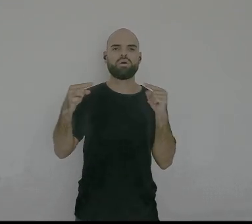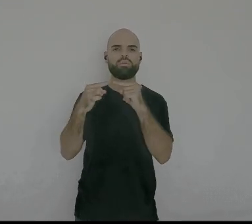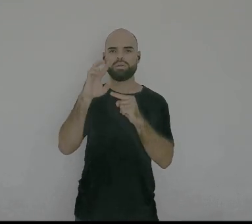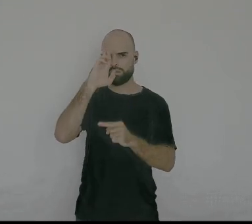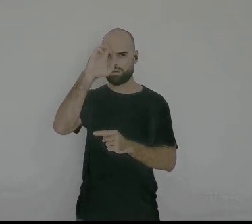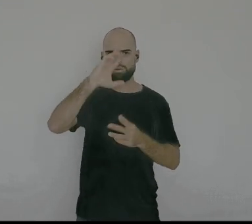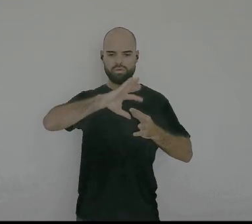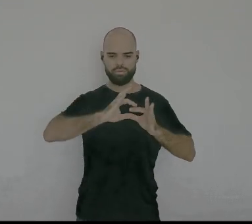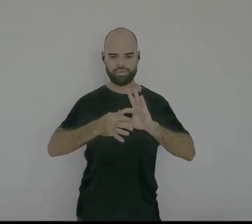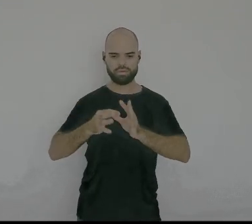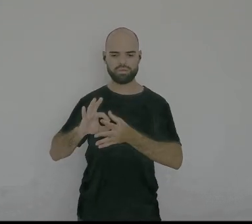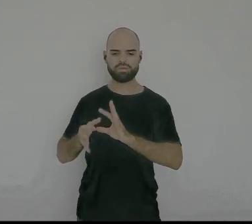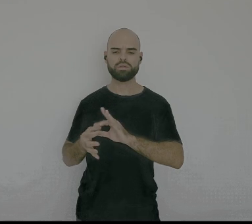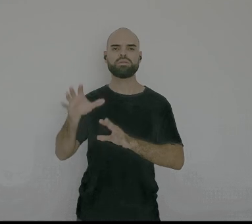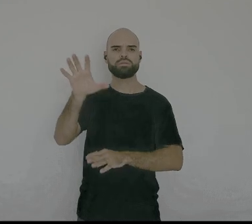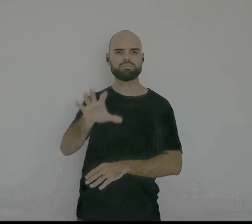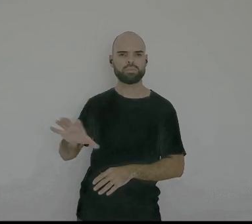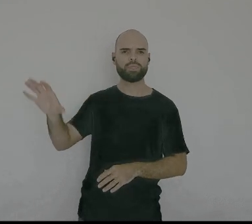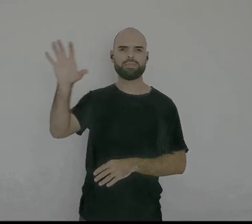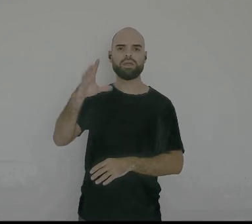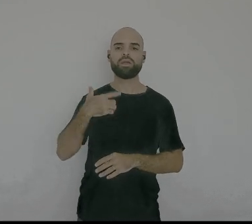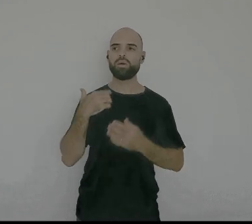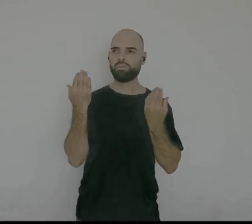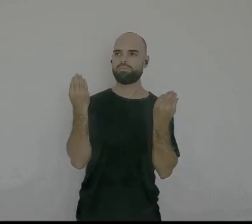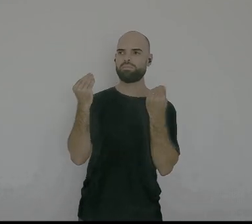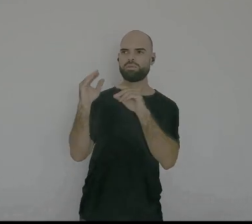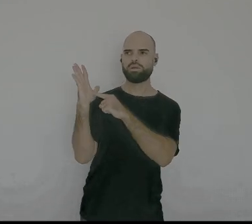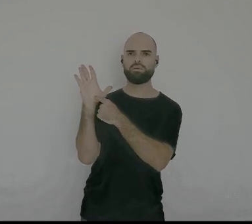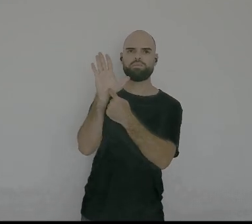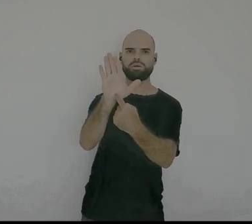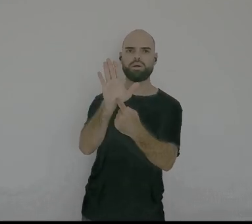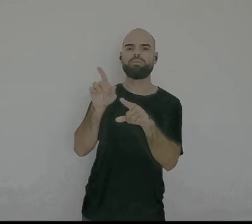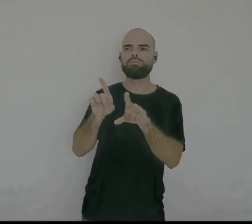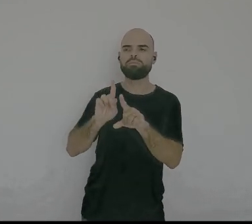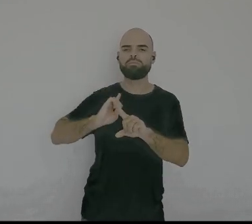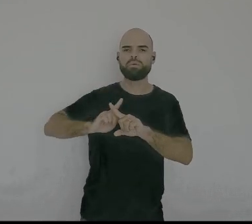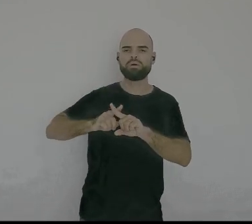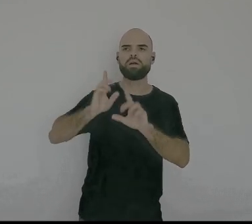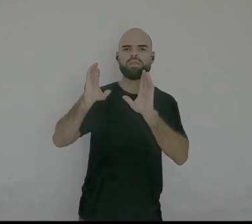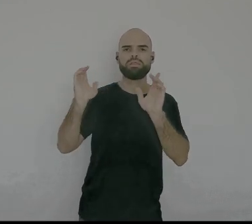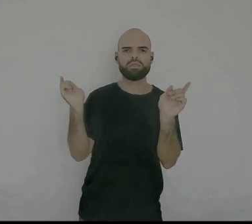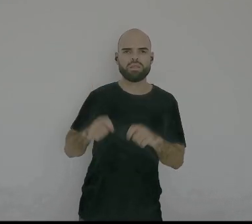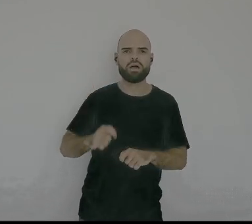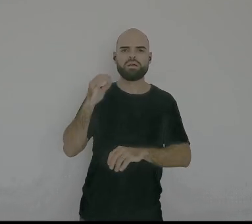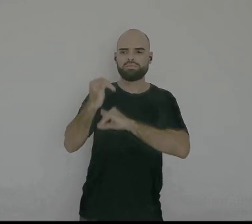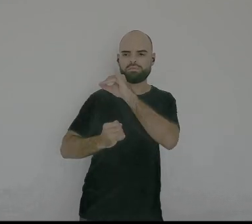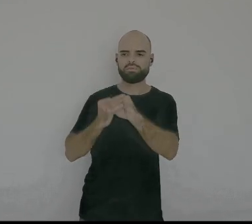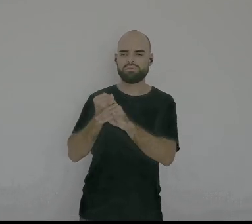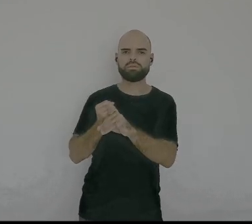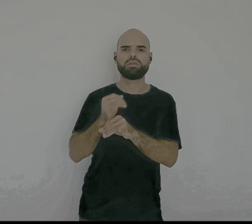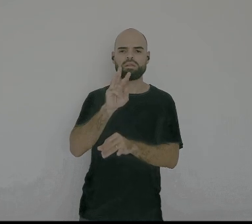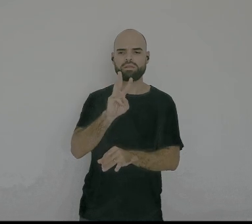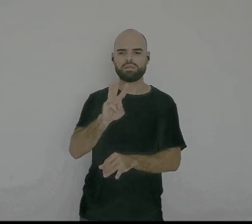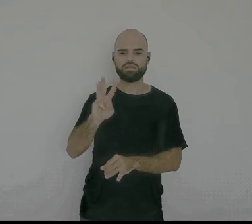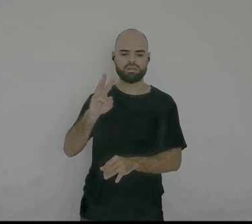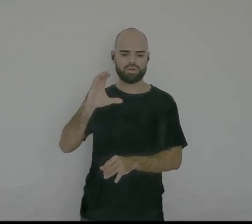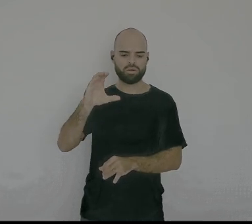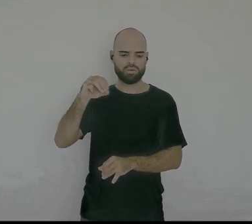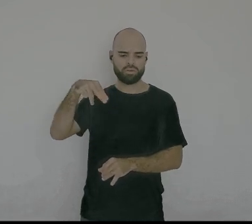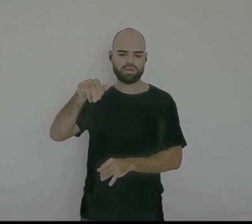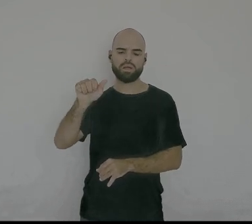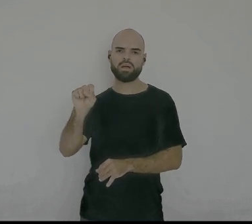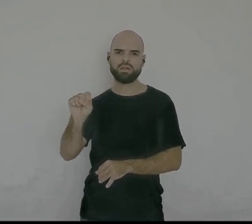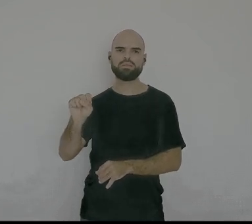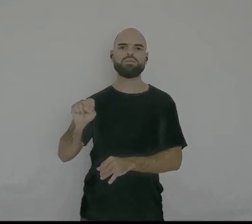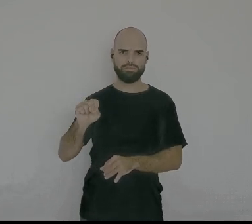capítulo específico sobre governança de redes, né? E que eu coloco aqui porque eles estão de domínio público e podem ser